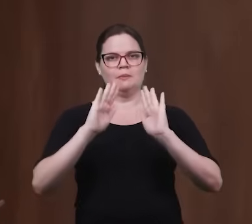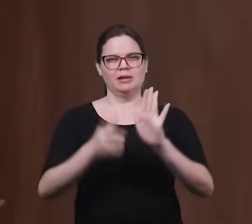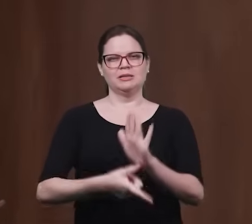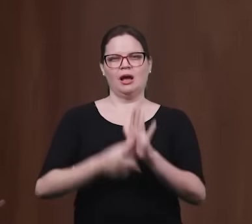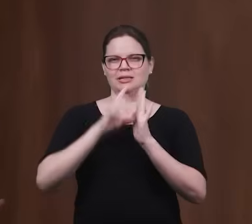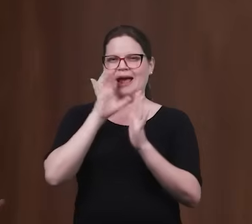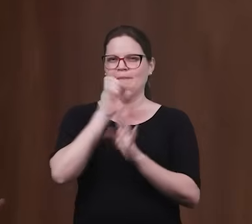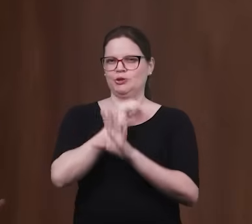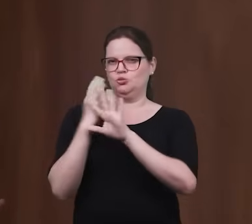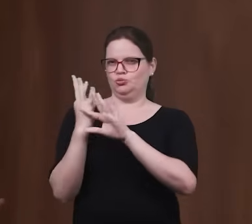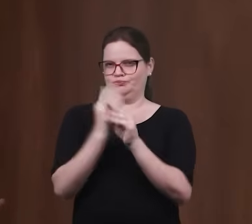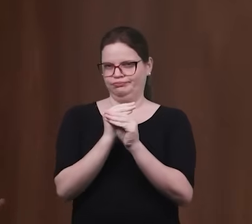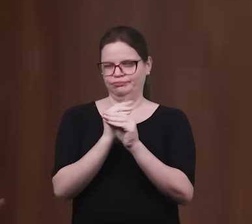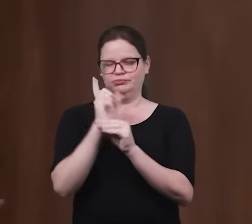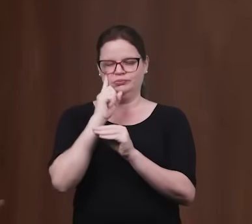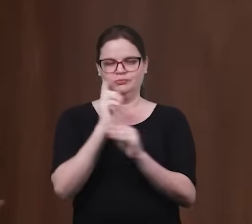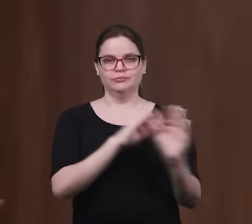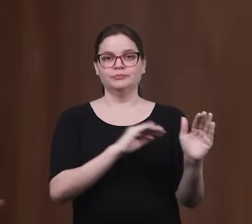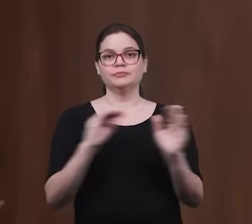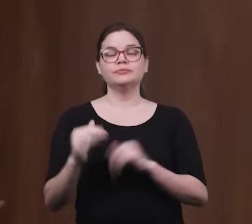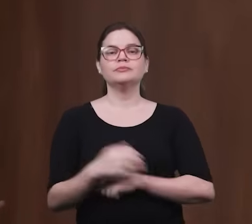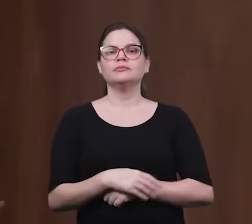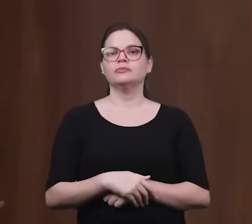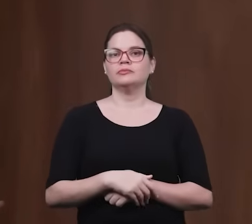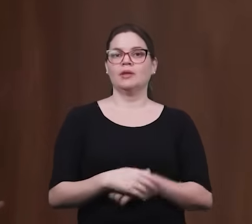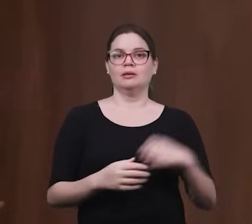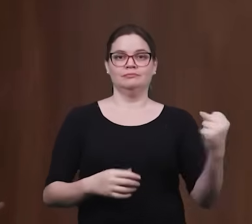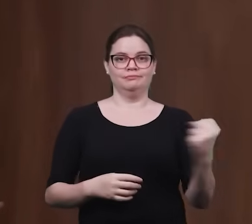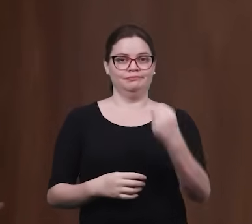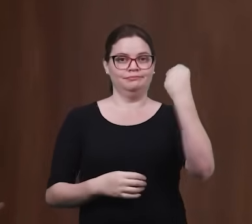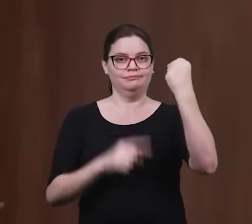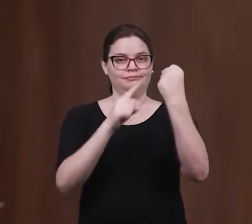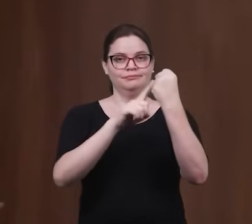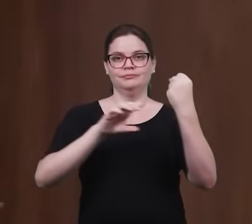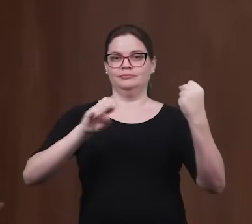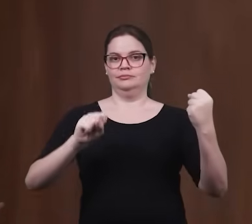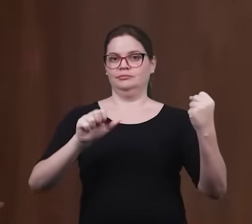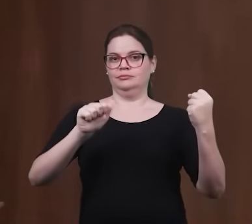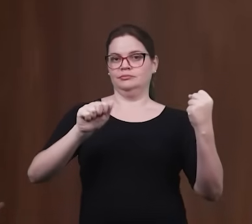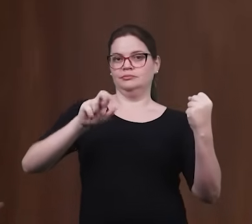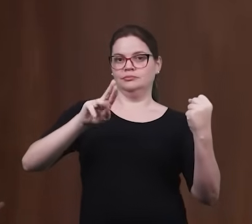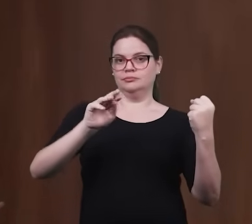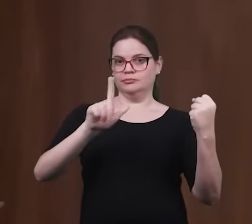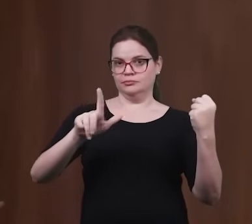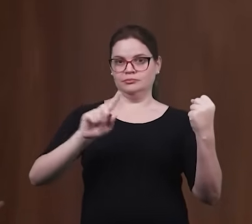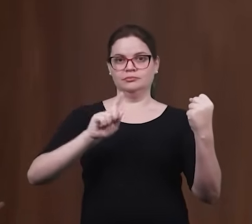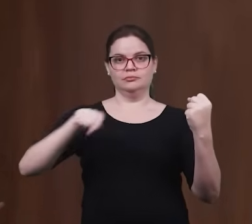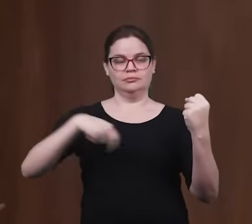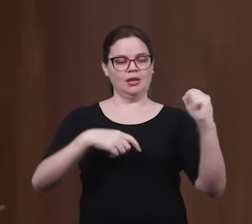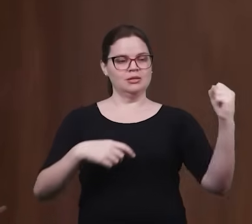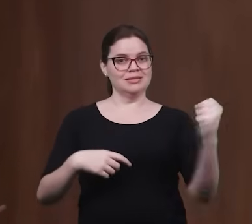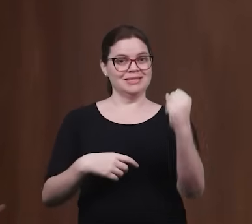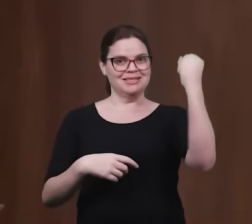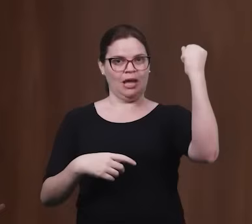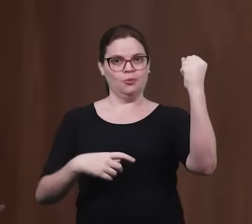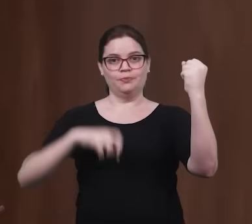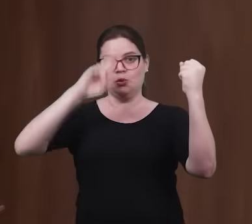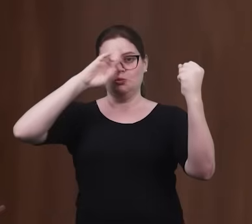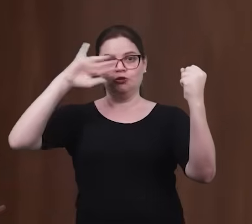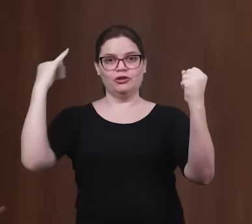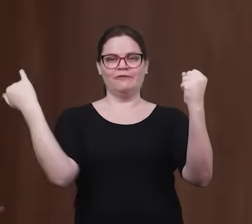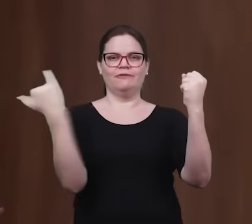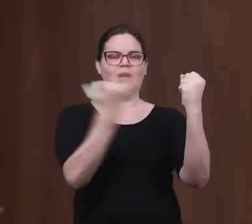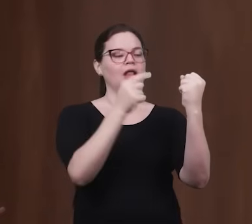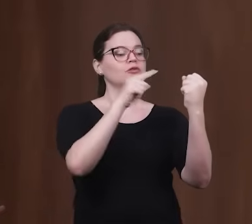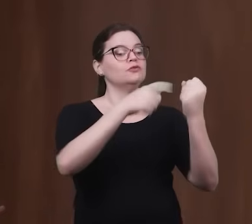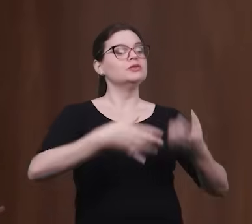uma introdução rápida. Vejam, Saul tinha recebido uma ordem da parte do Senhor, uma determinação,